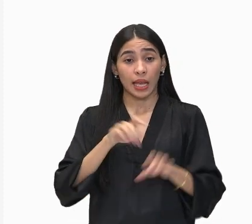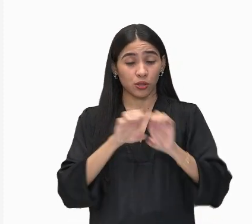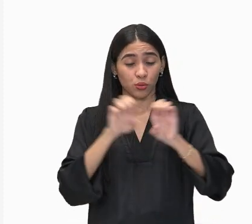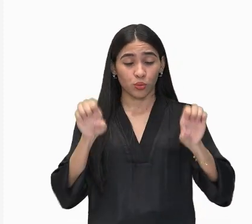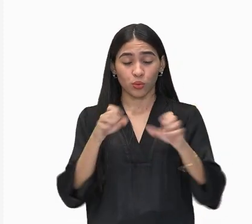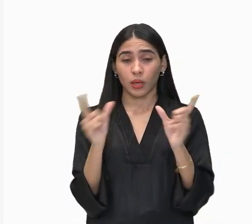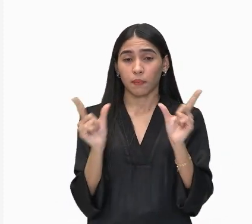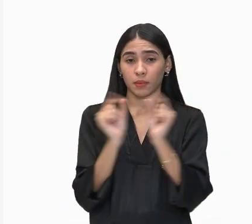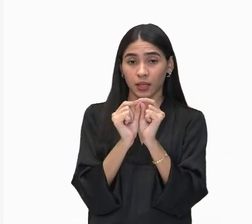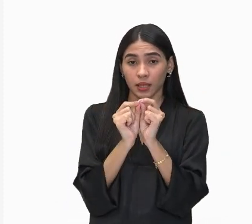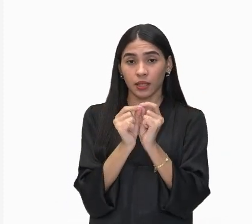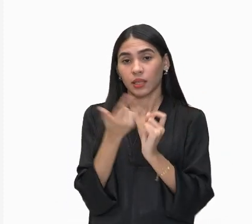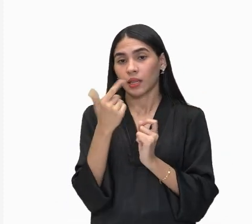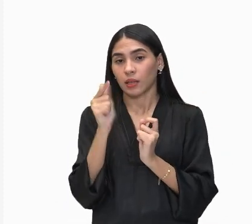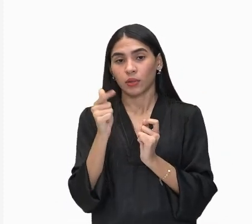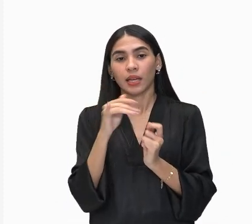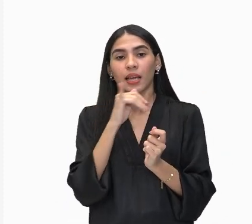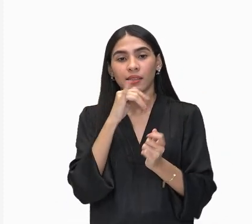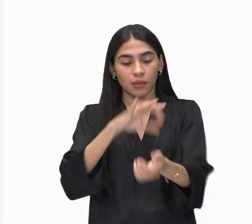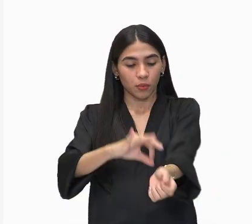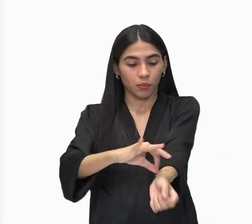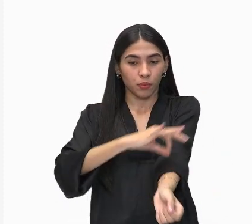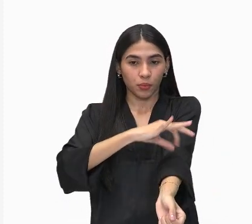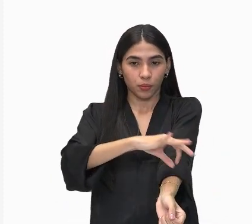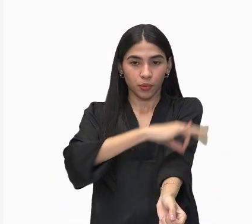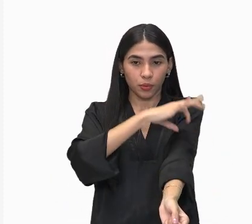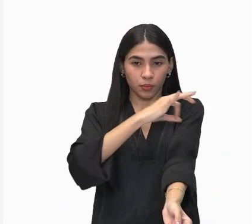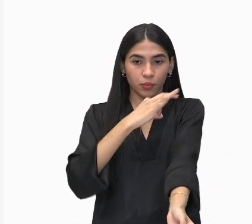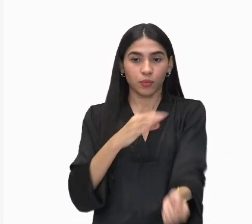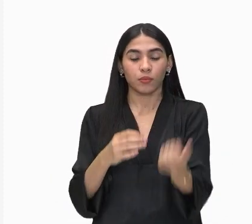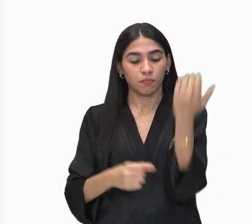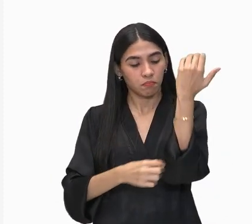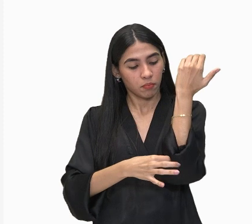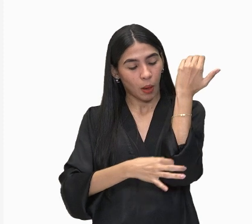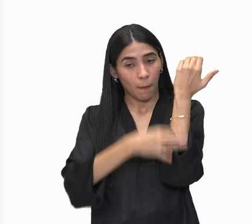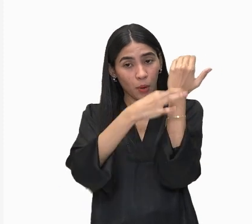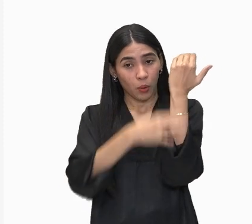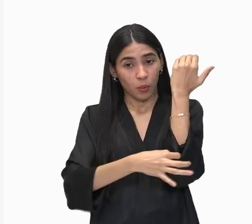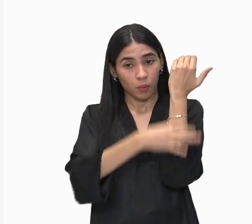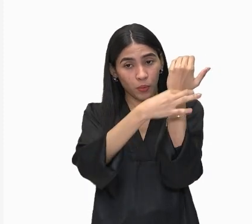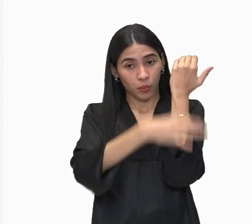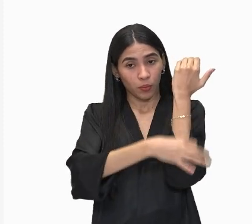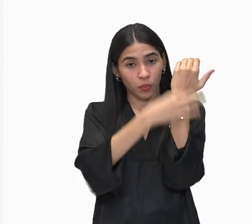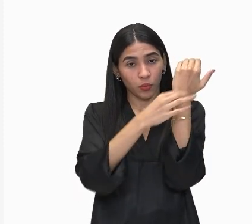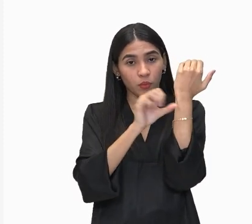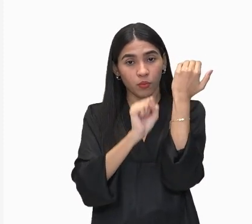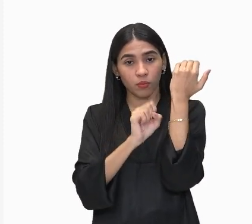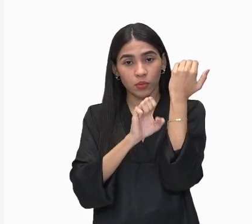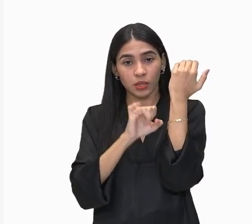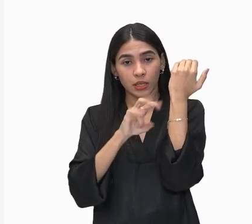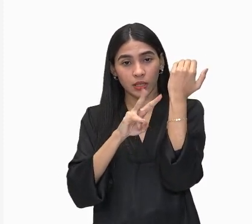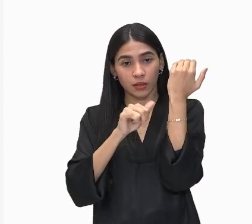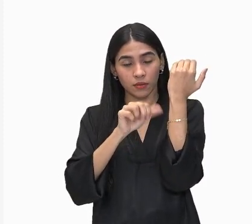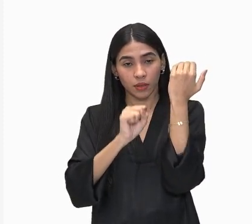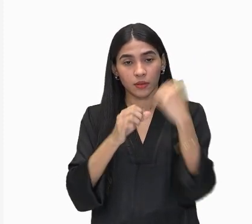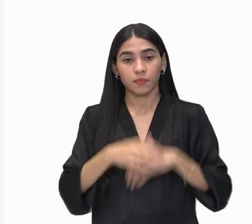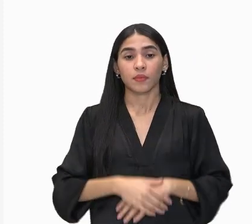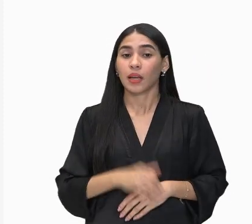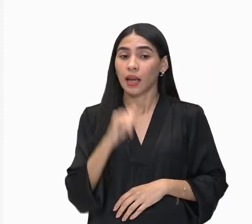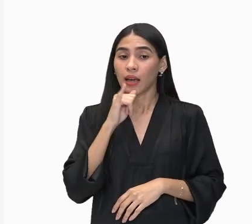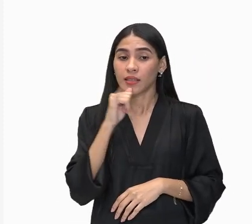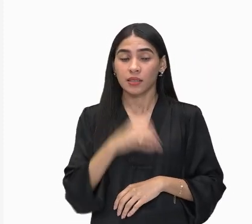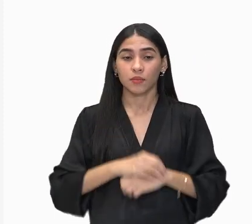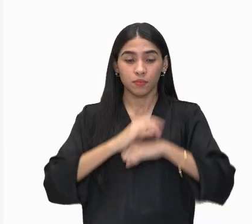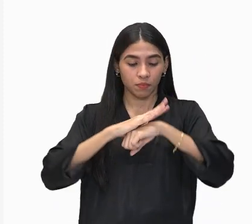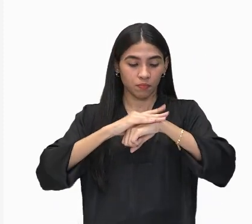e não possuem vasos condutores de seiva. E a reprodução delas é por esporos. Um exemplo desses indivíduos aí são